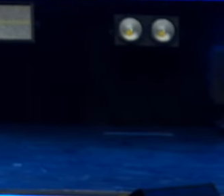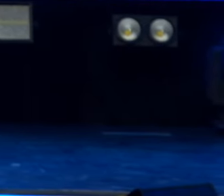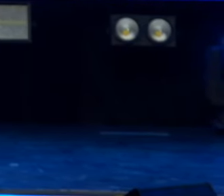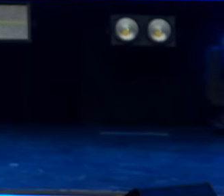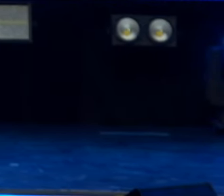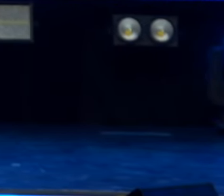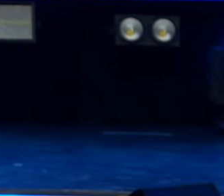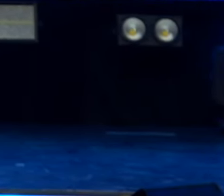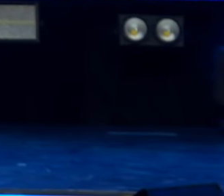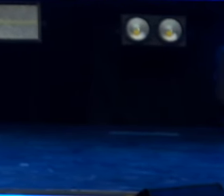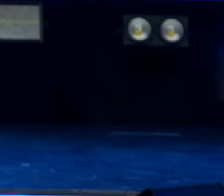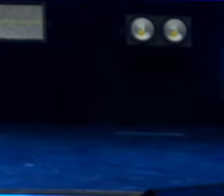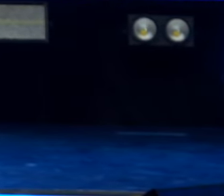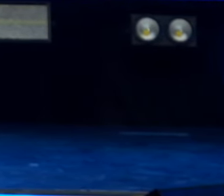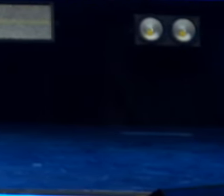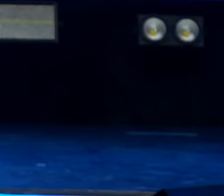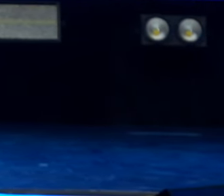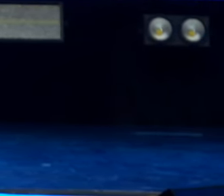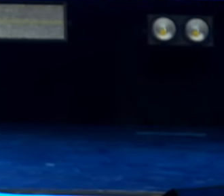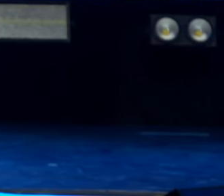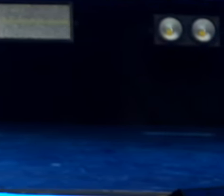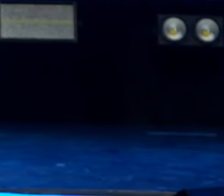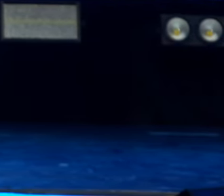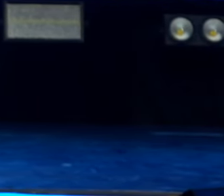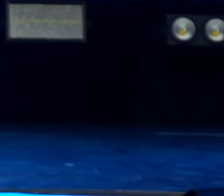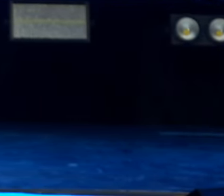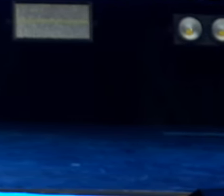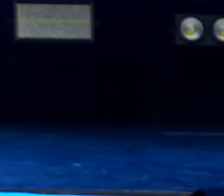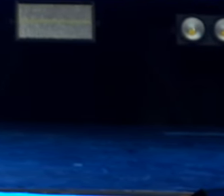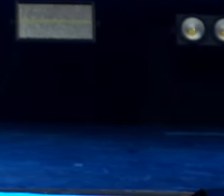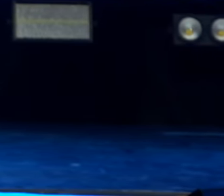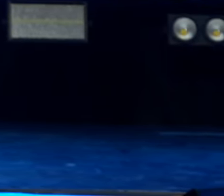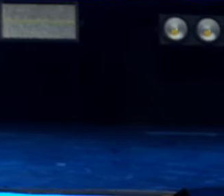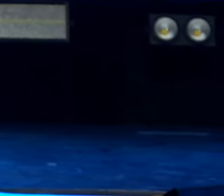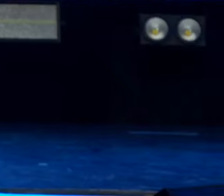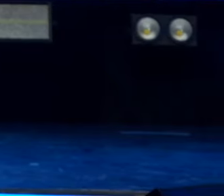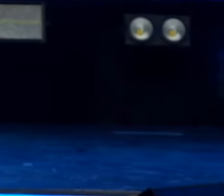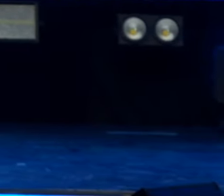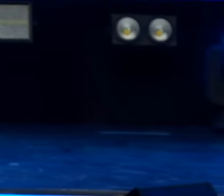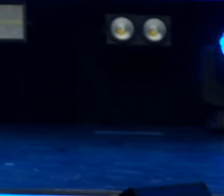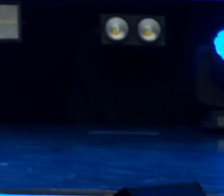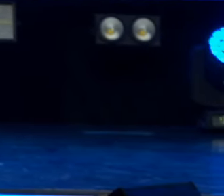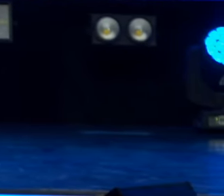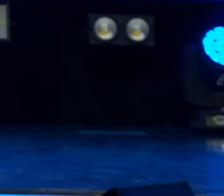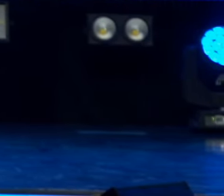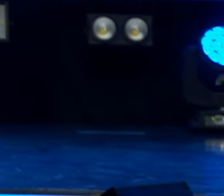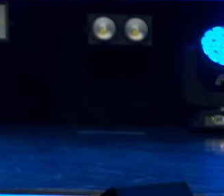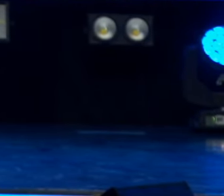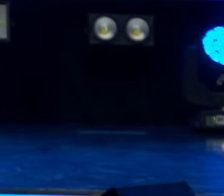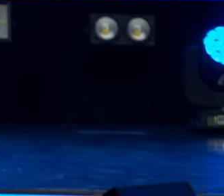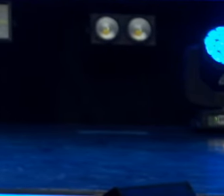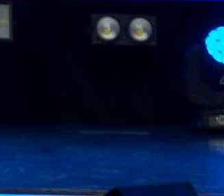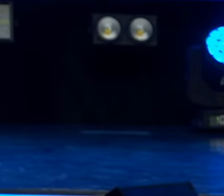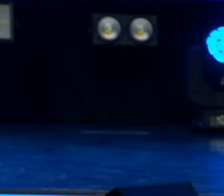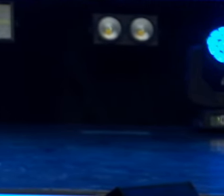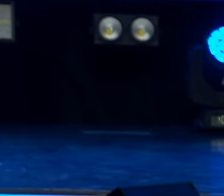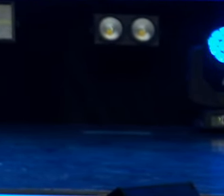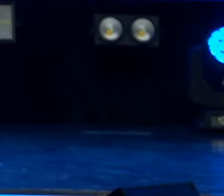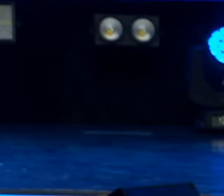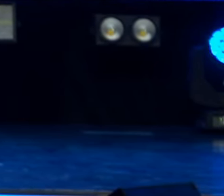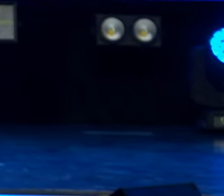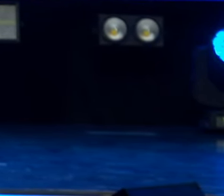Boa noite, gente. Tem alguém feliz aí? Glória a Deus. É sempre um prazer, é um privilégio estar